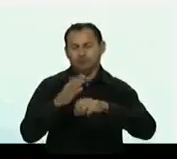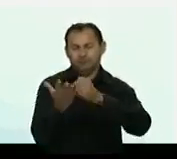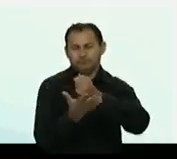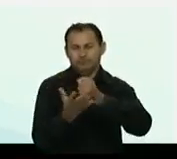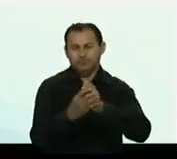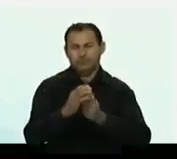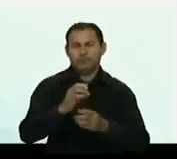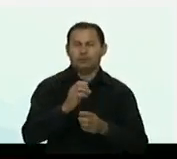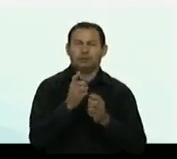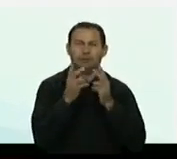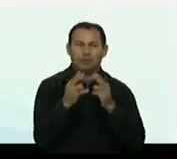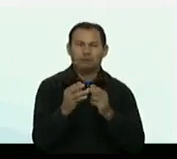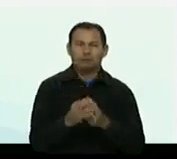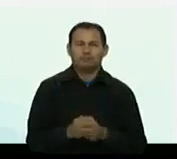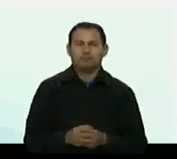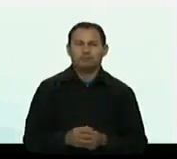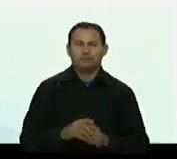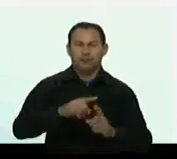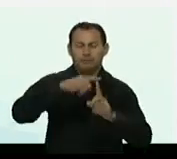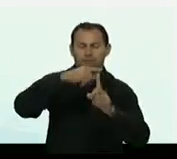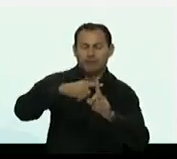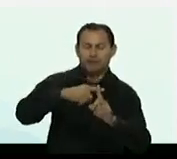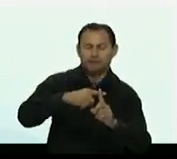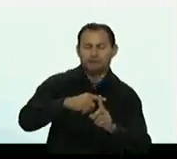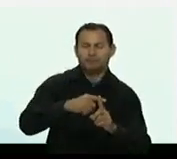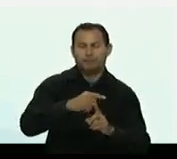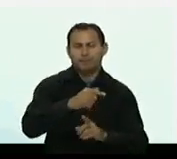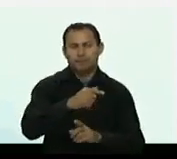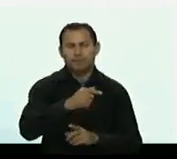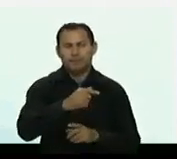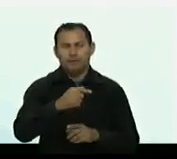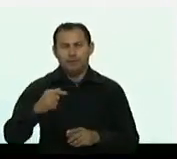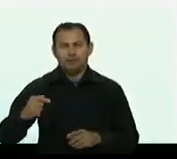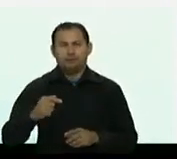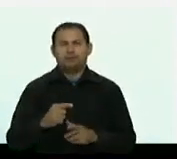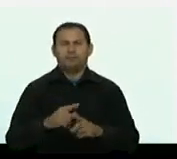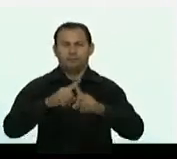básica, tais como adição, subtração,